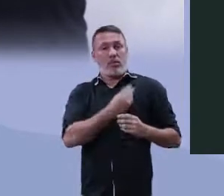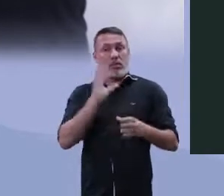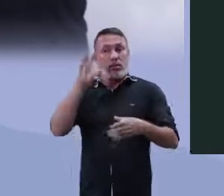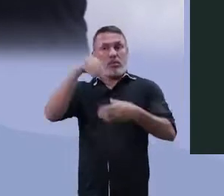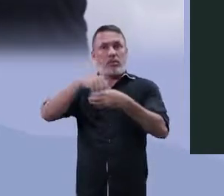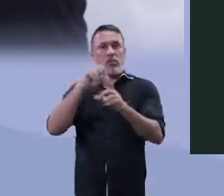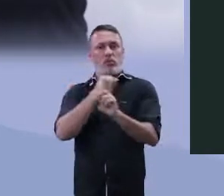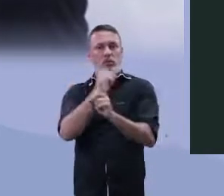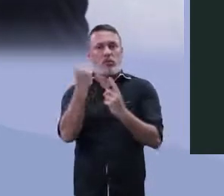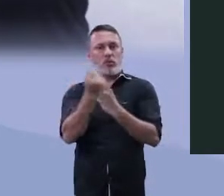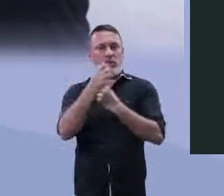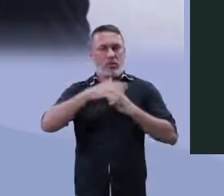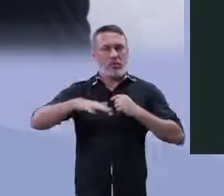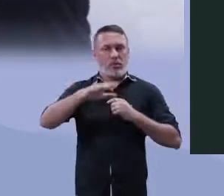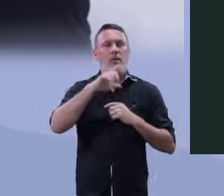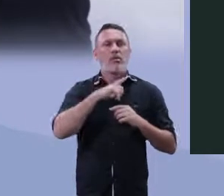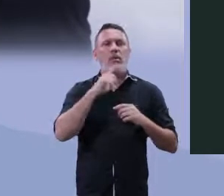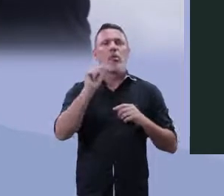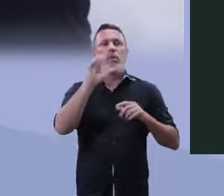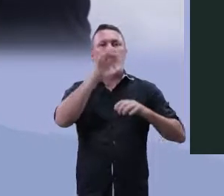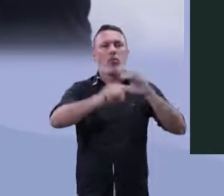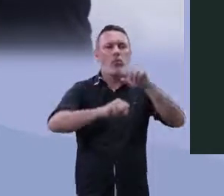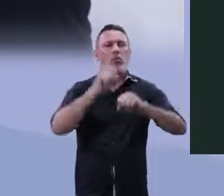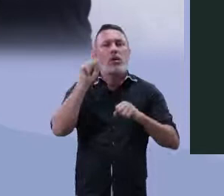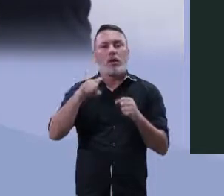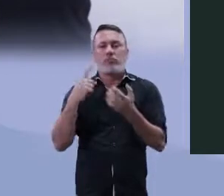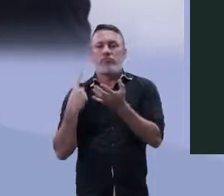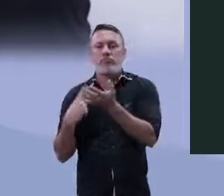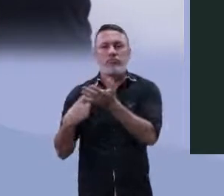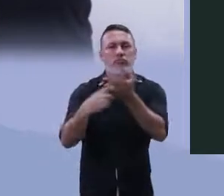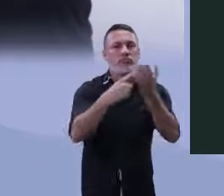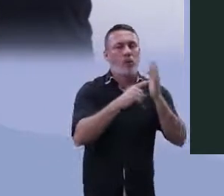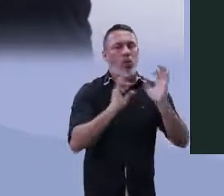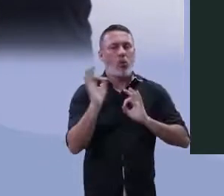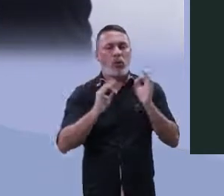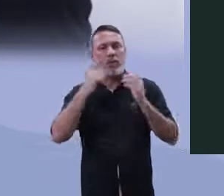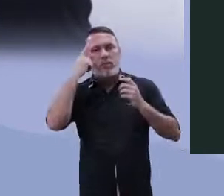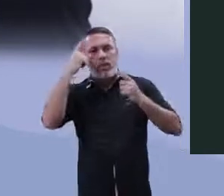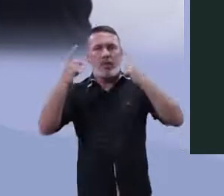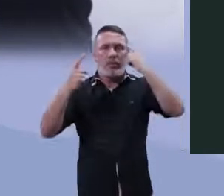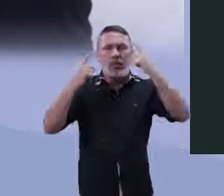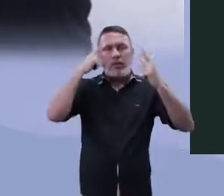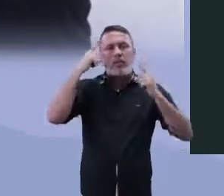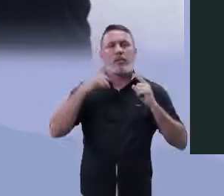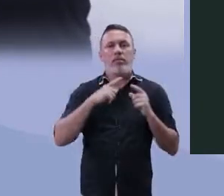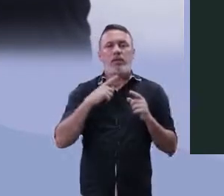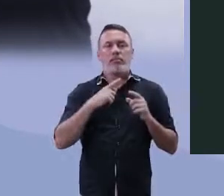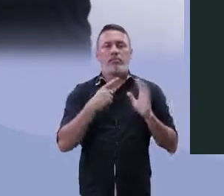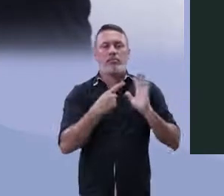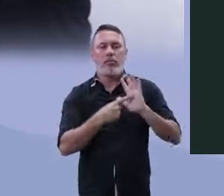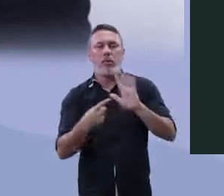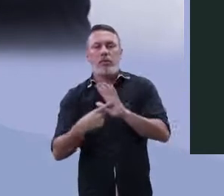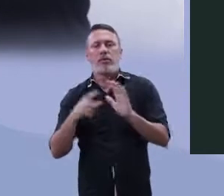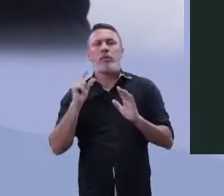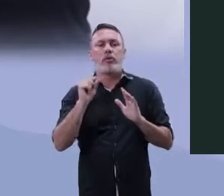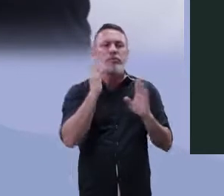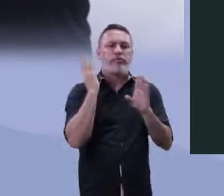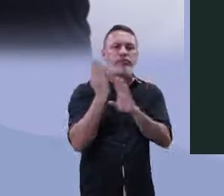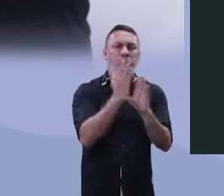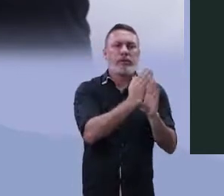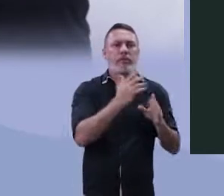sociedade, buscam, através de um conjunto organizado de ideias, a partir da identificação